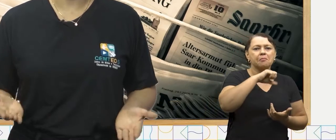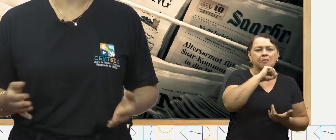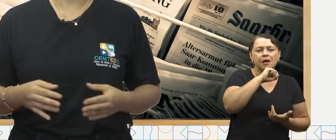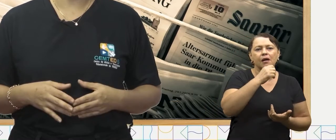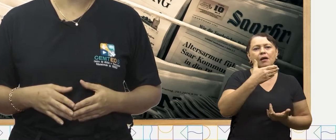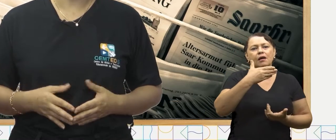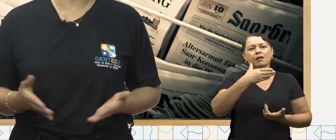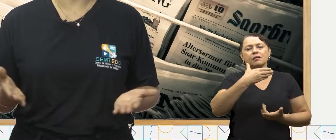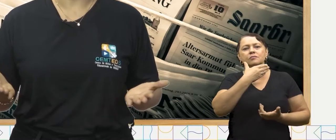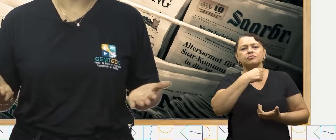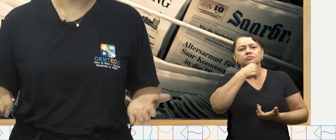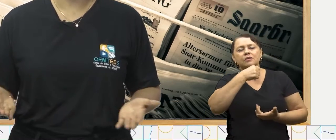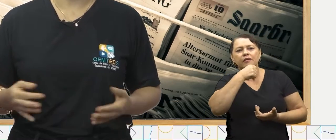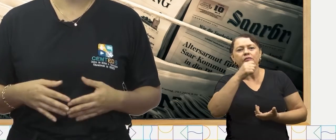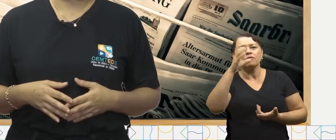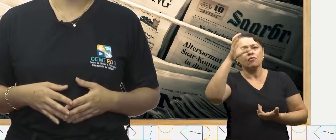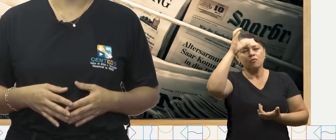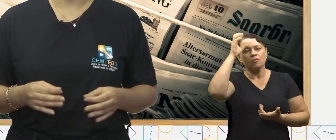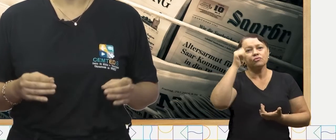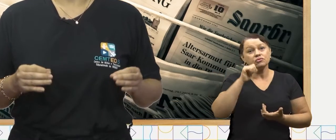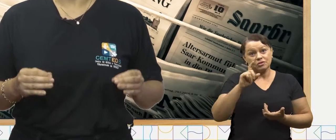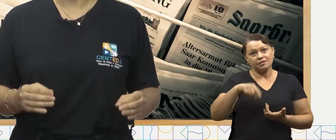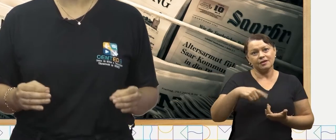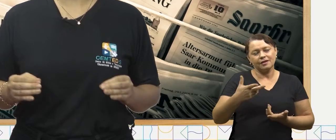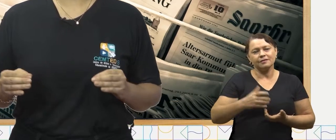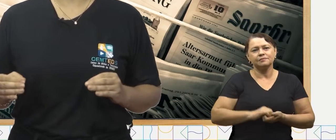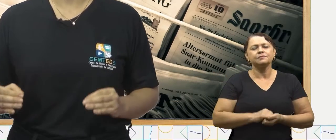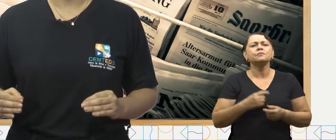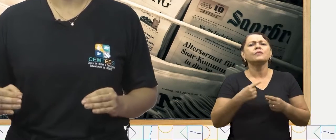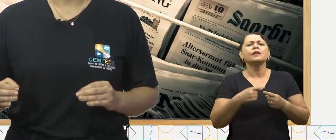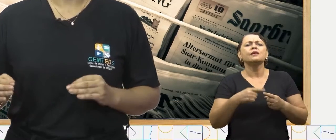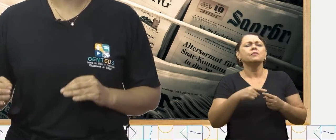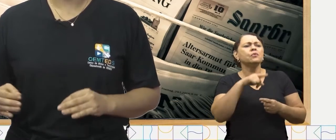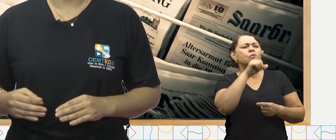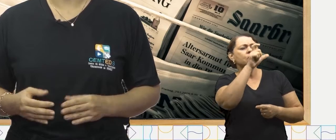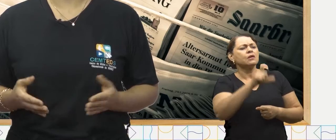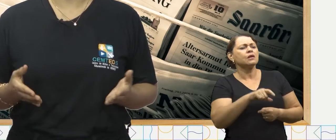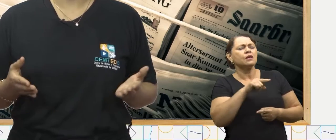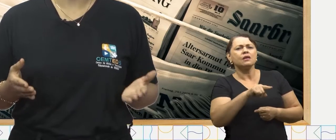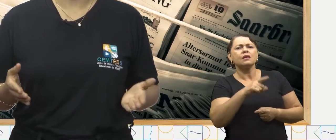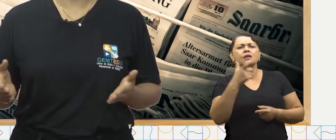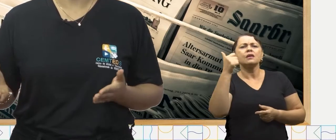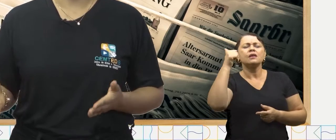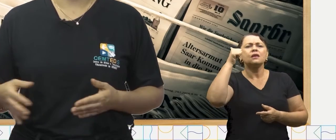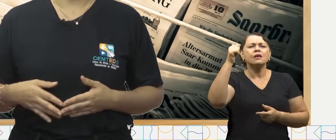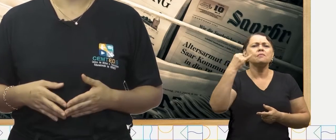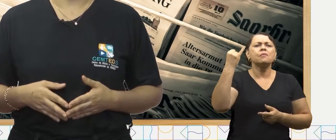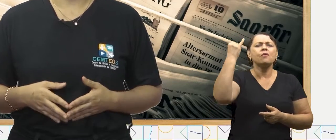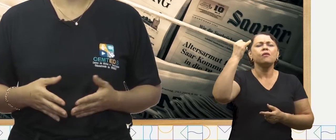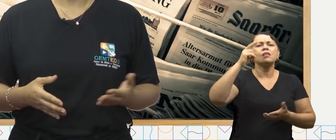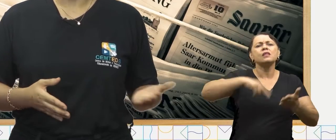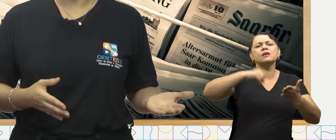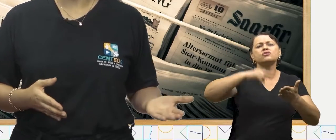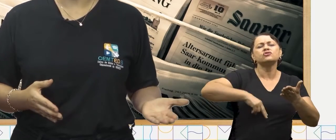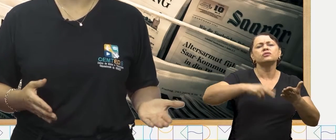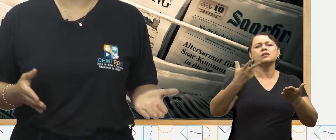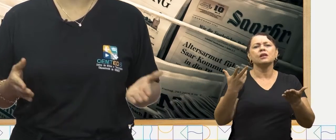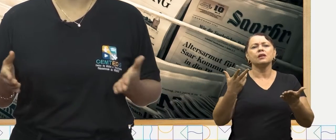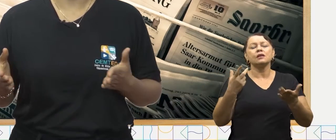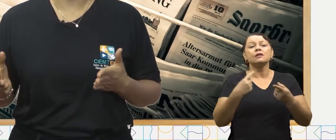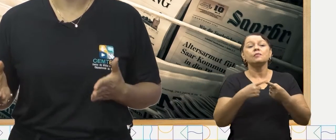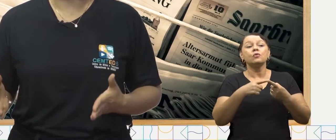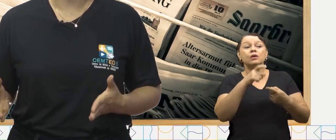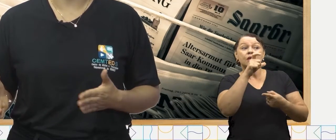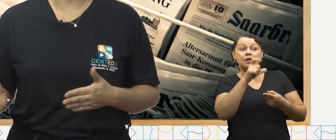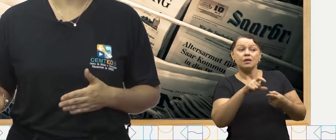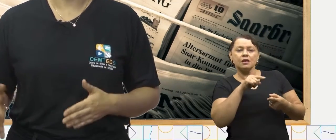seu avô, sua tia, não é verdade? Por que será que é importante ler notícias? Por que as pessoas,